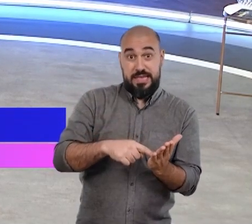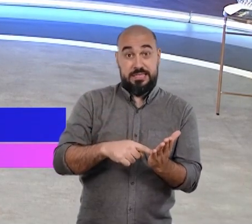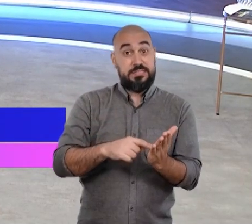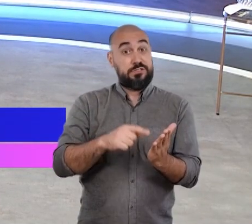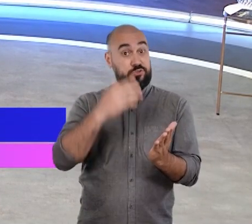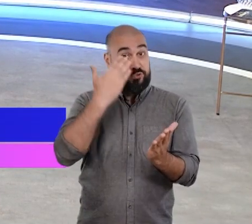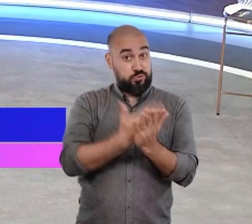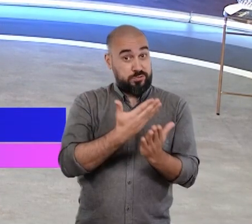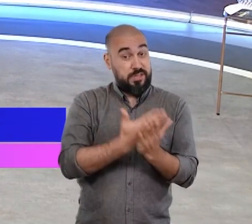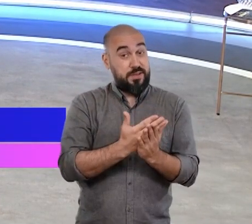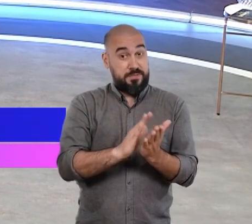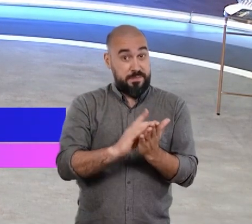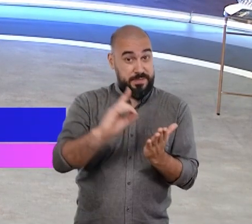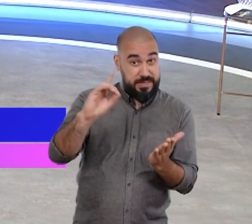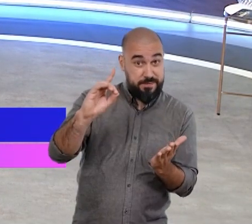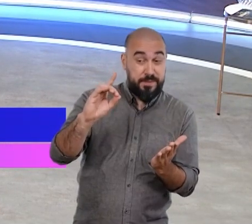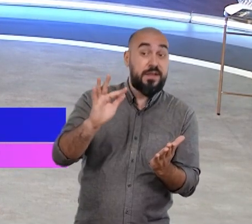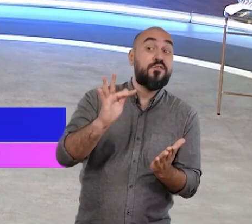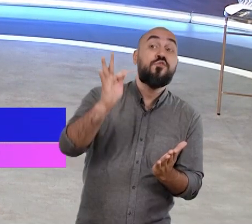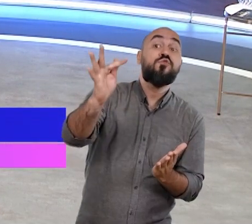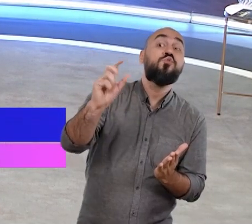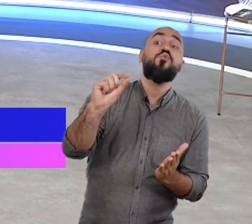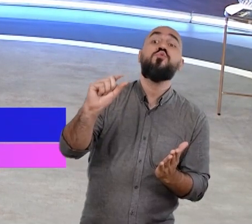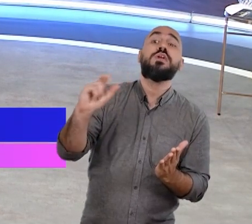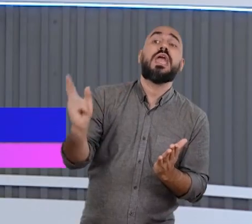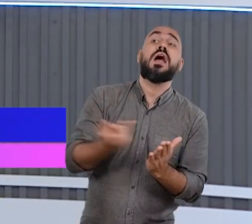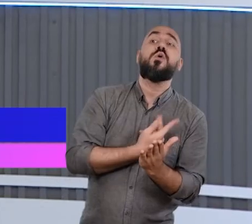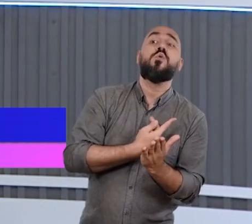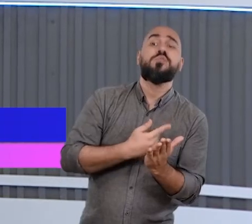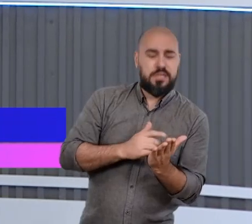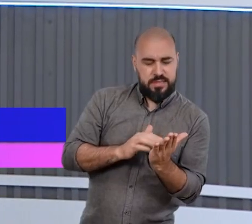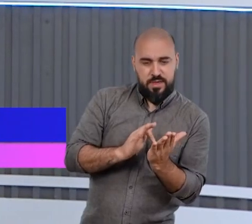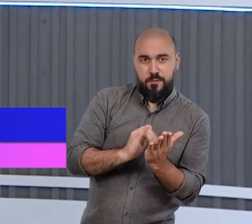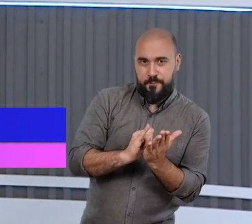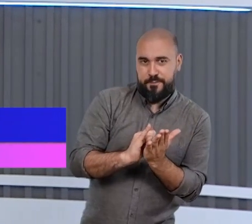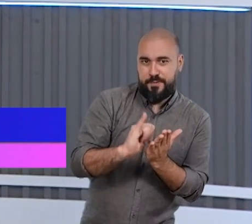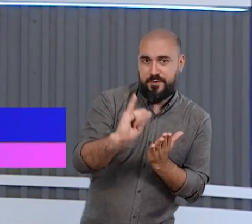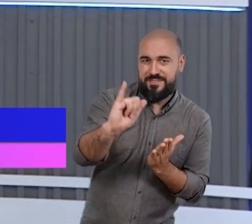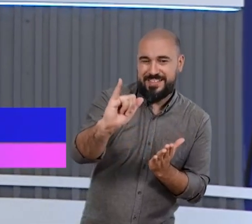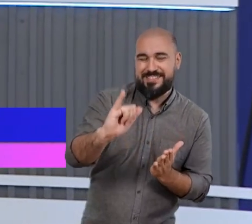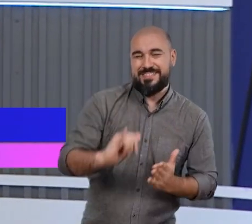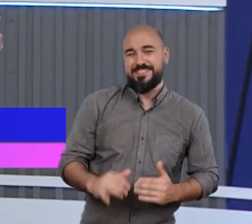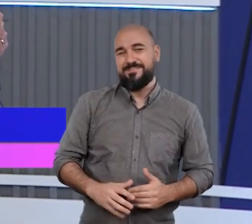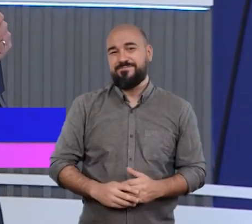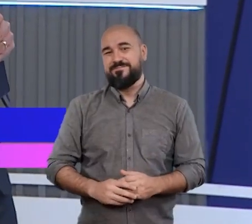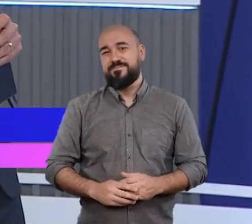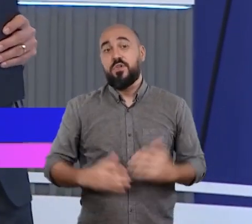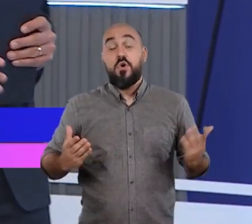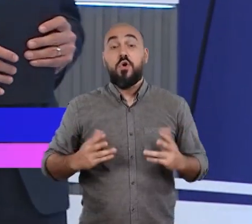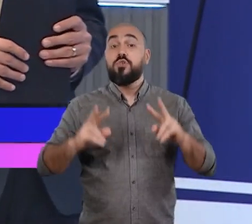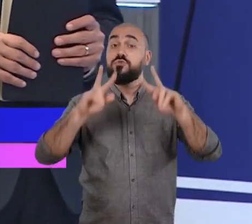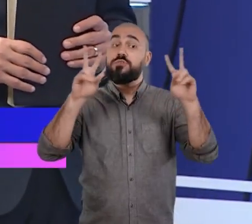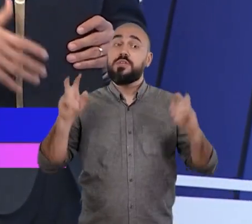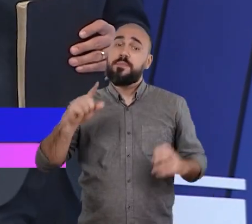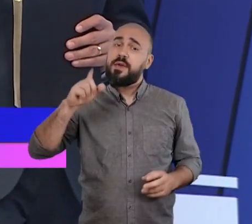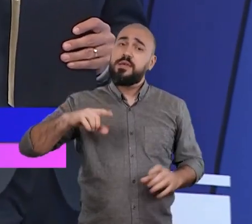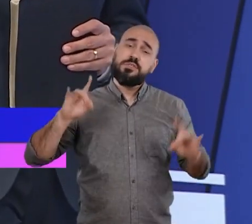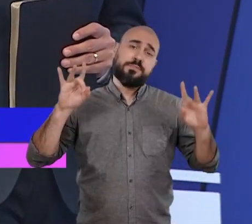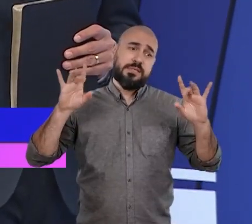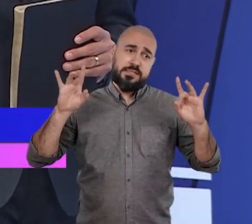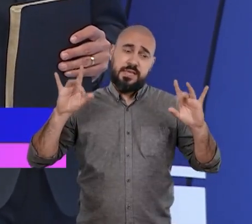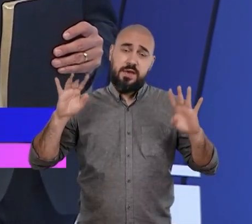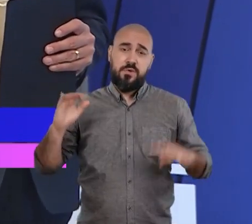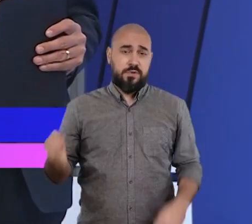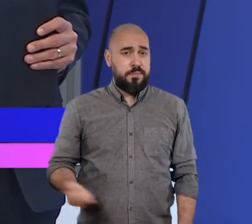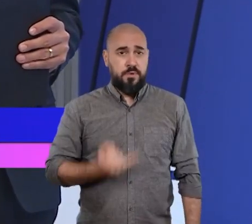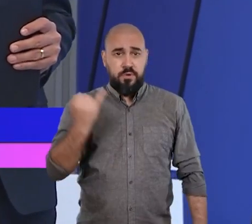porque estudamos as profecias. O tema de hoje é um tema muito especial e